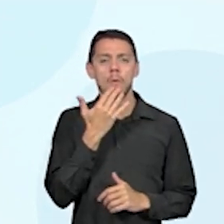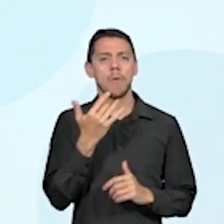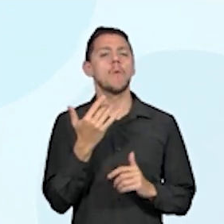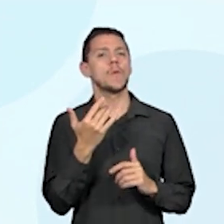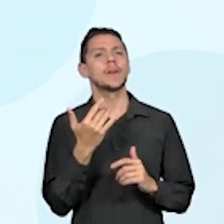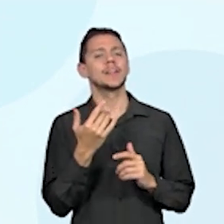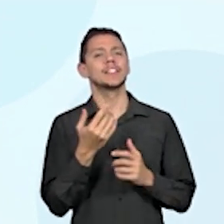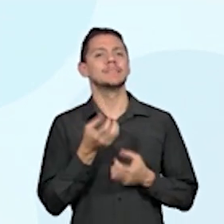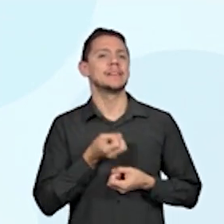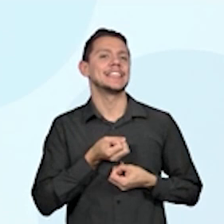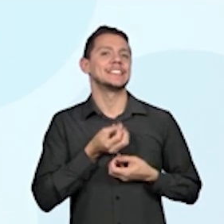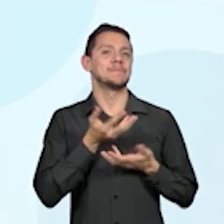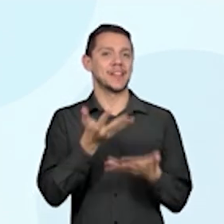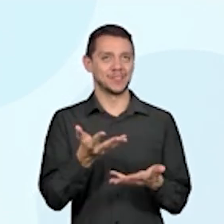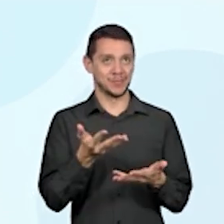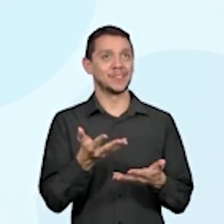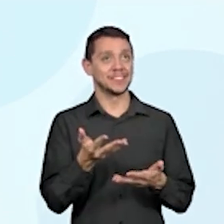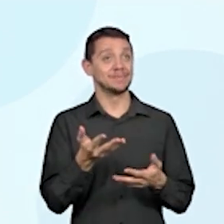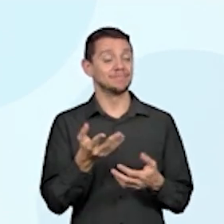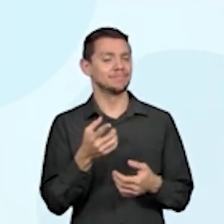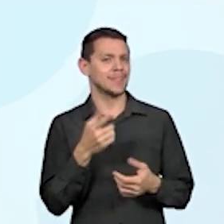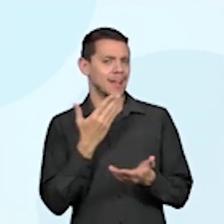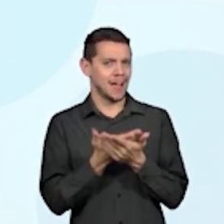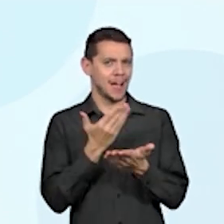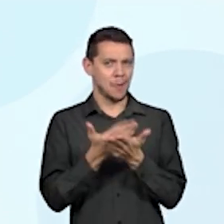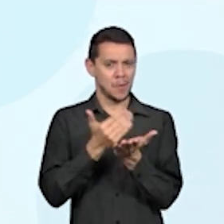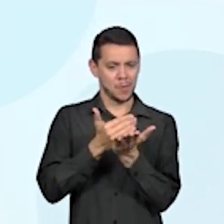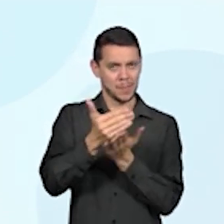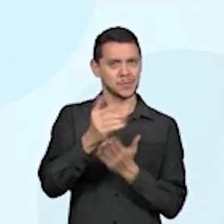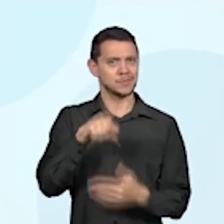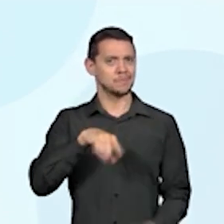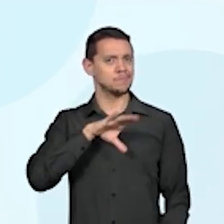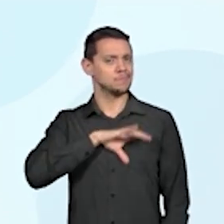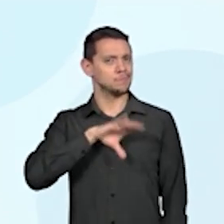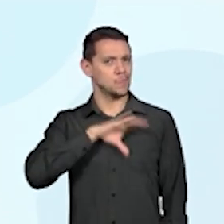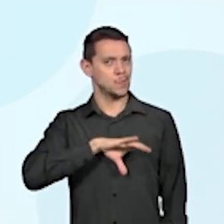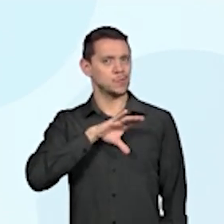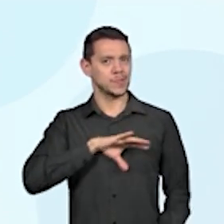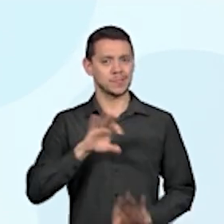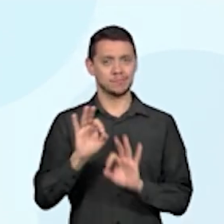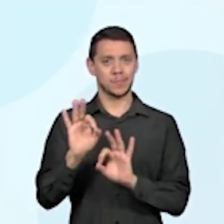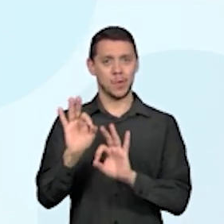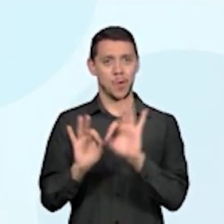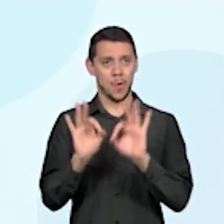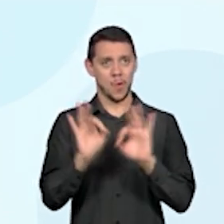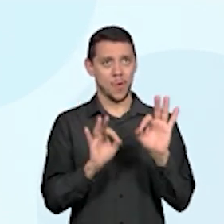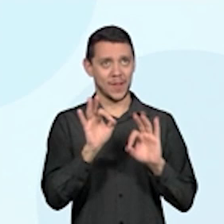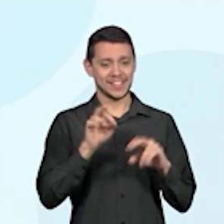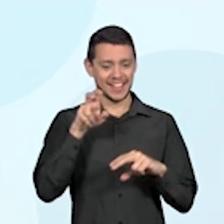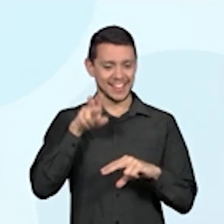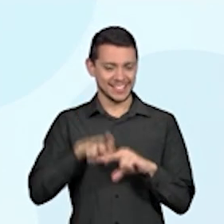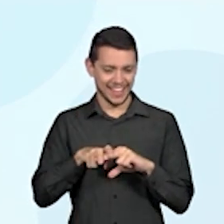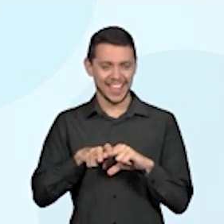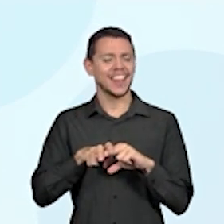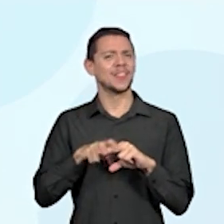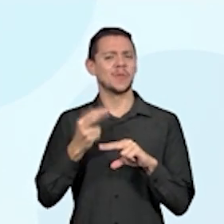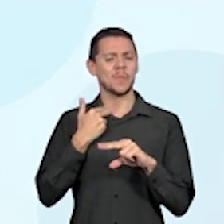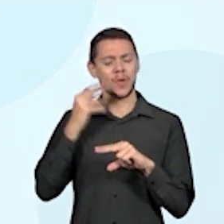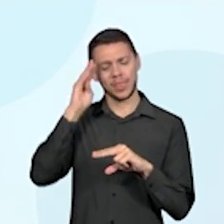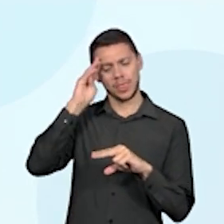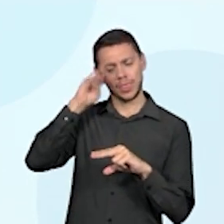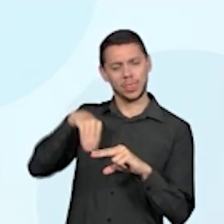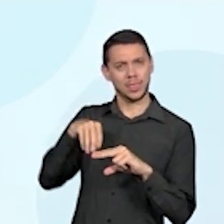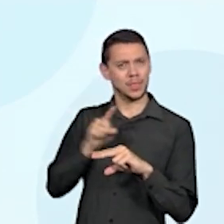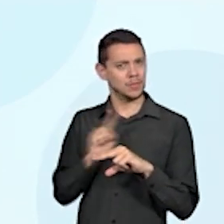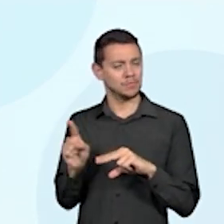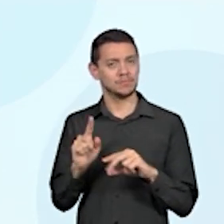tela? A aula que começou é de língua portuguesa. Se organize na cadeira, diga não para a moleza. Tire print,